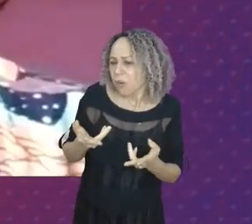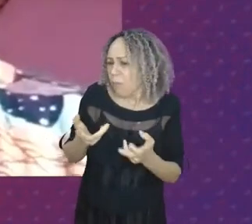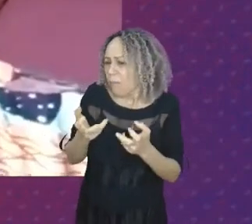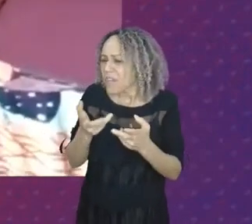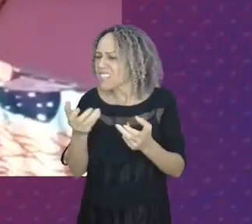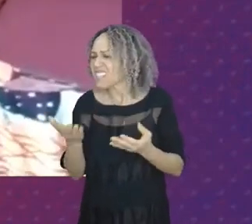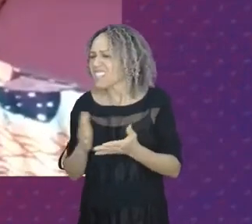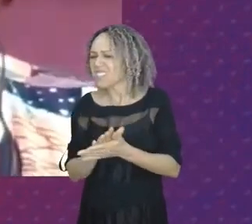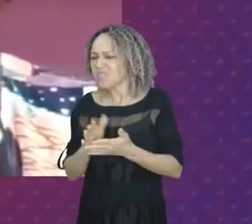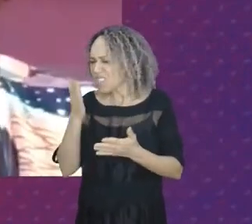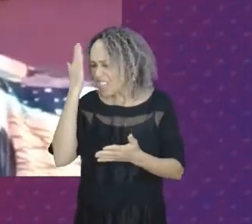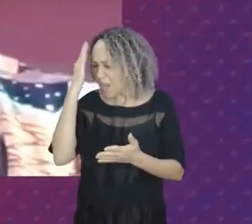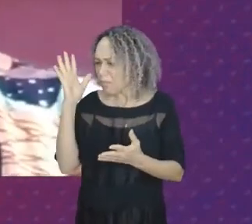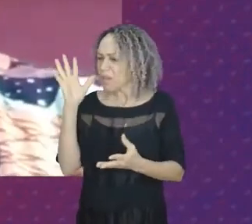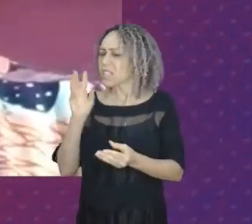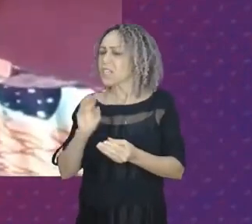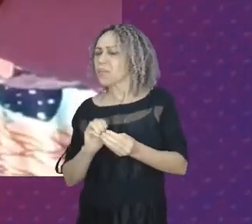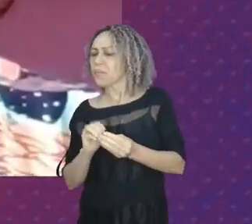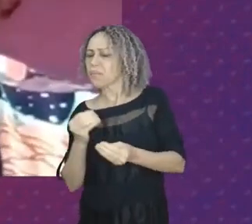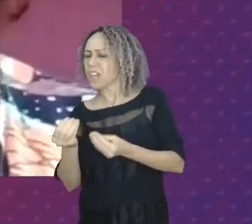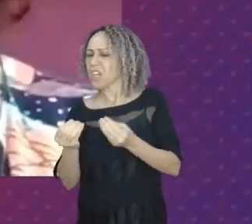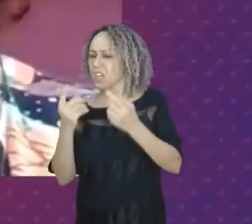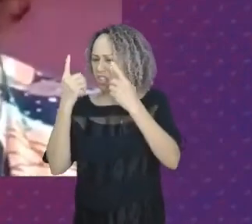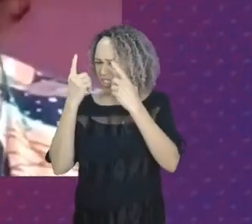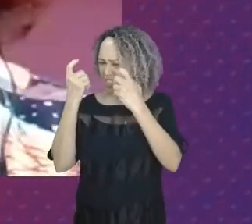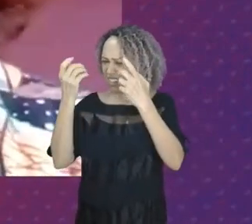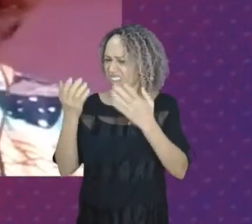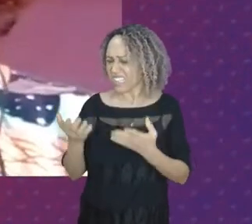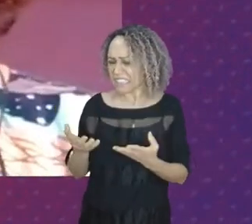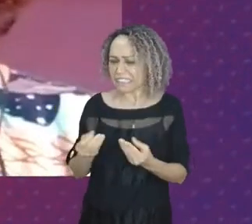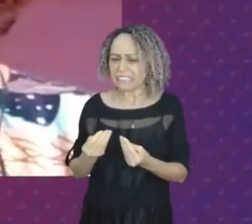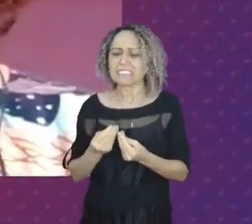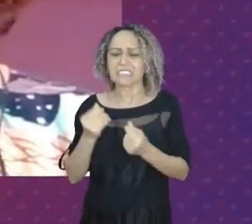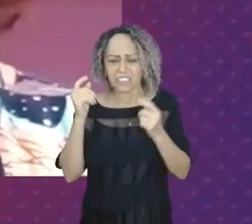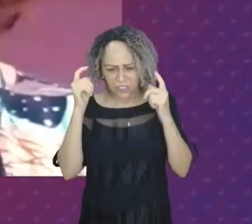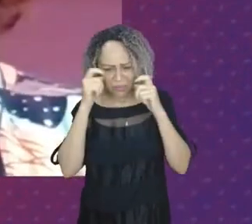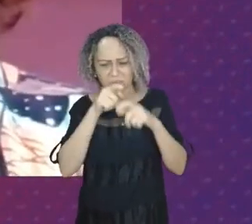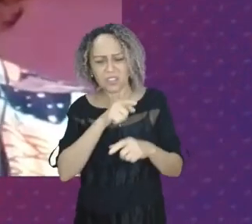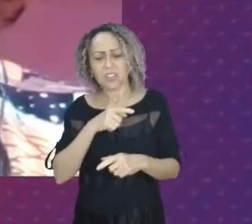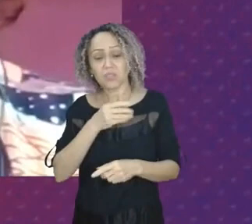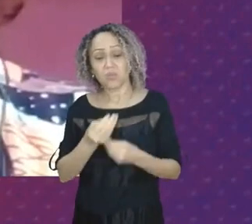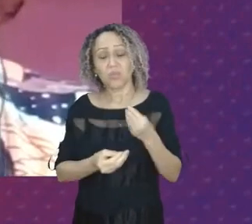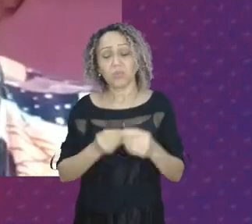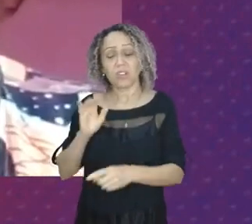do ciclo de violência. Para quem não sabe, né, o ciclo de violência é